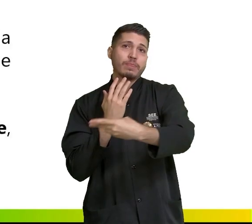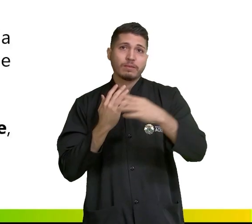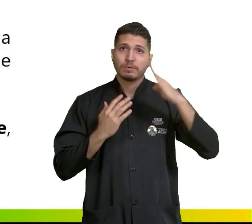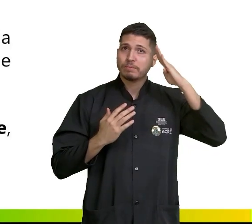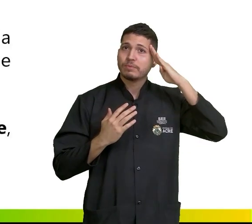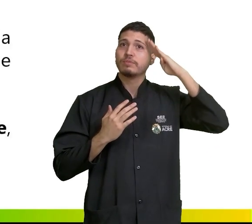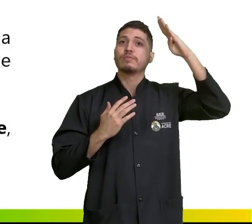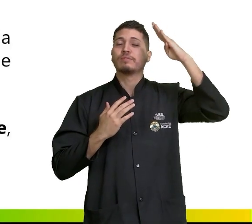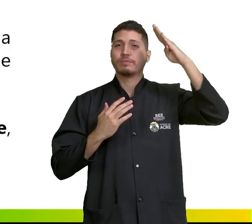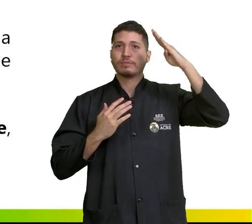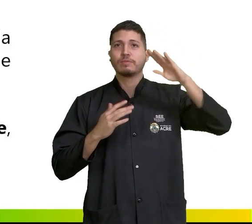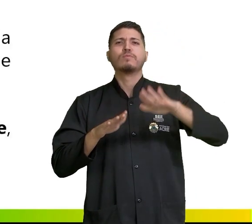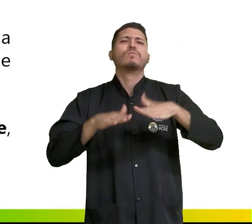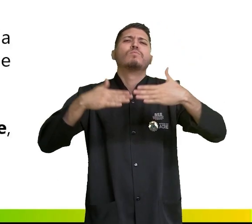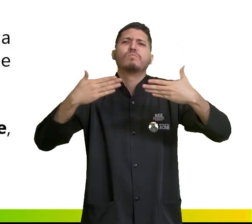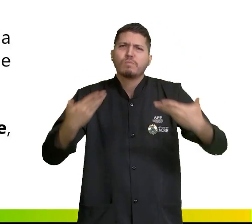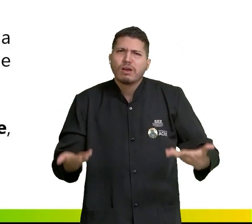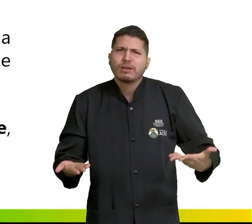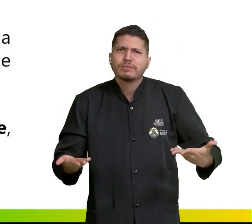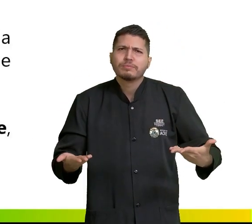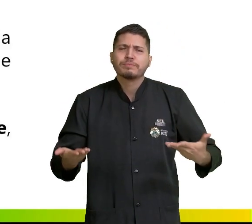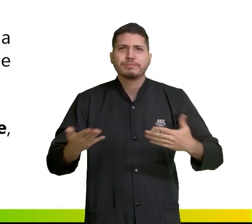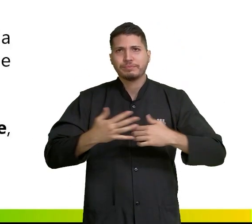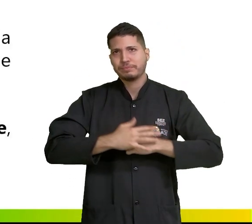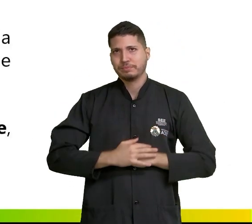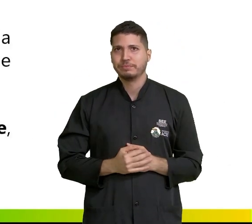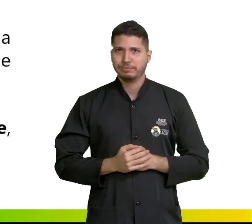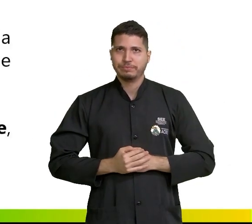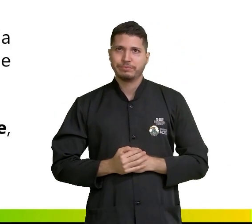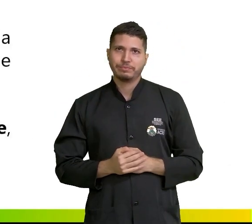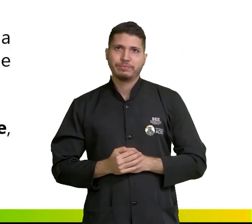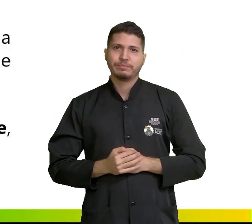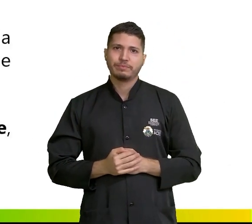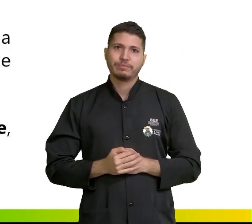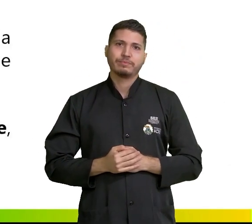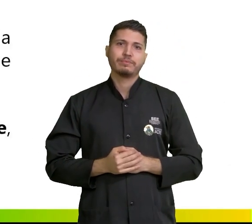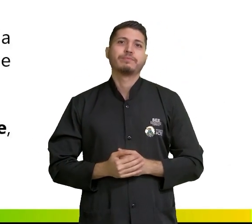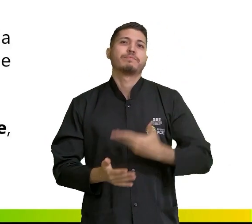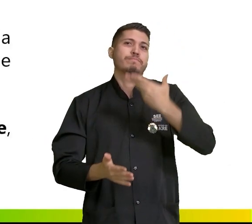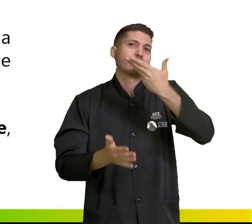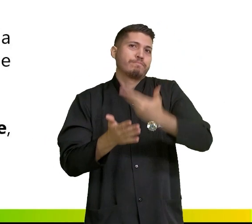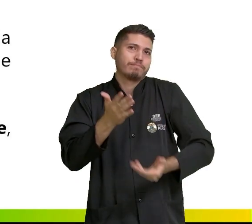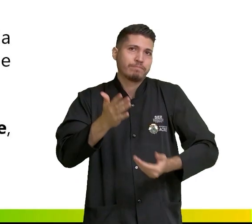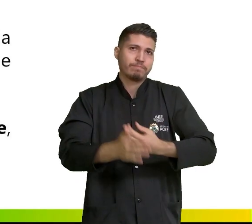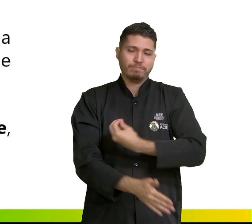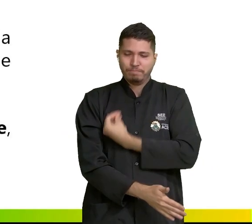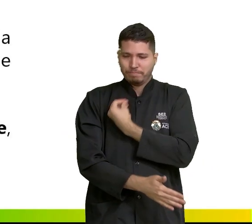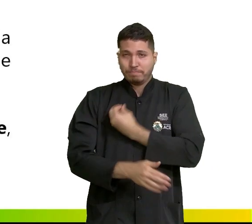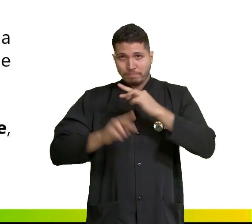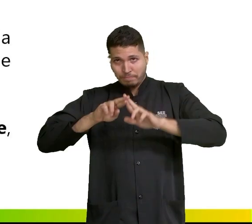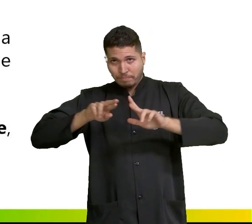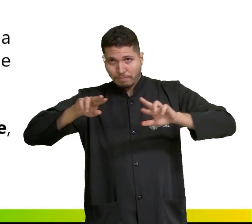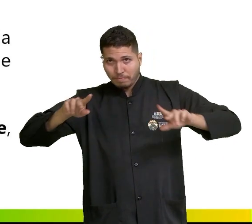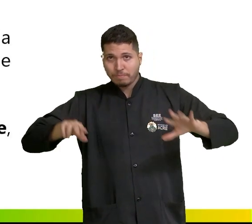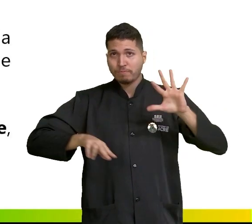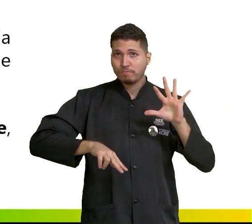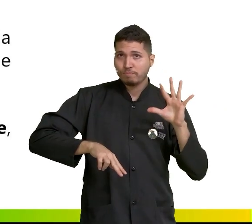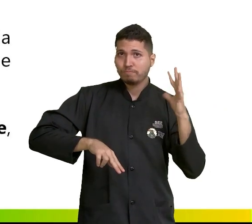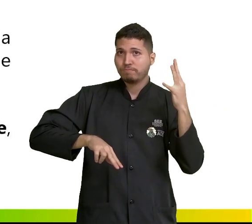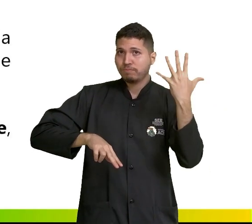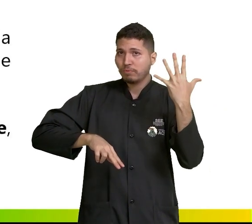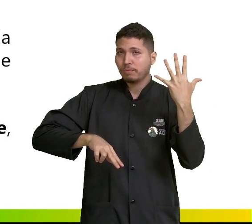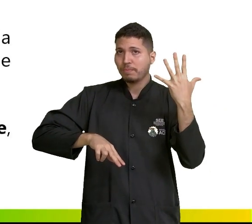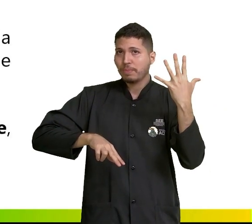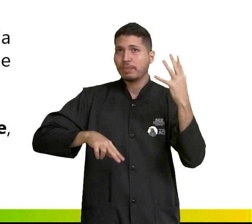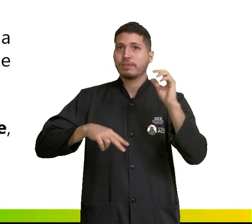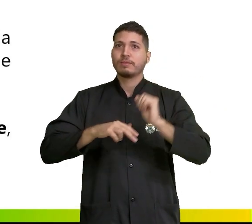aí como consequências dessas práticas, pessoal? A perda da biodiversidade, mudanças climáticas e